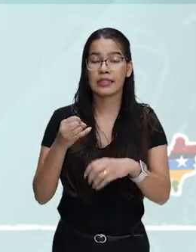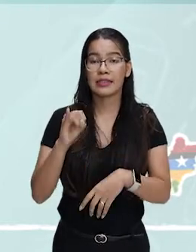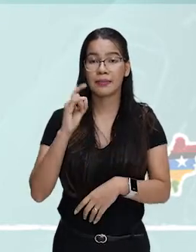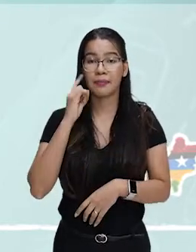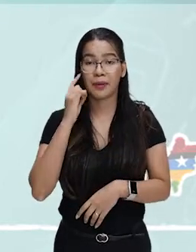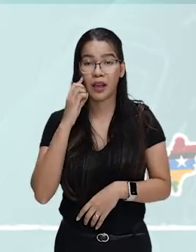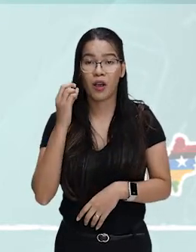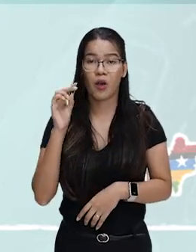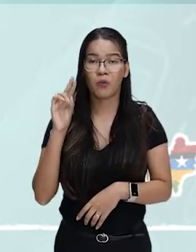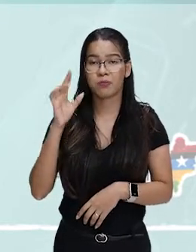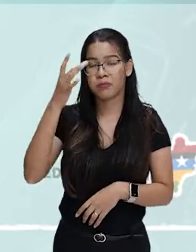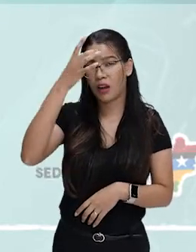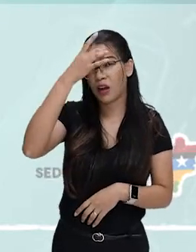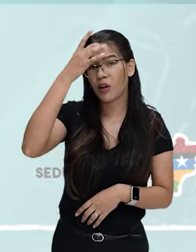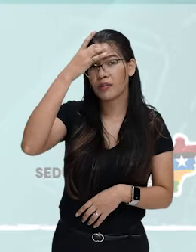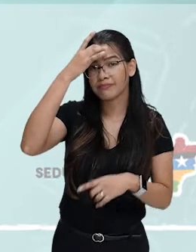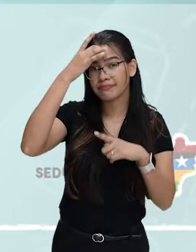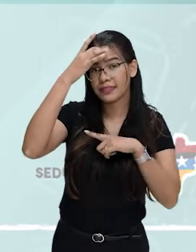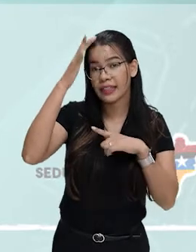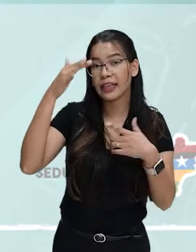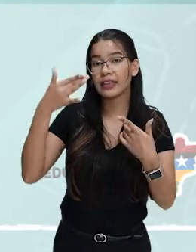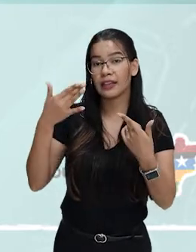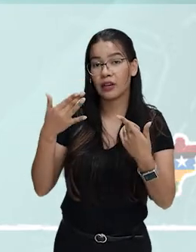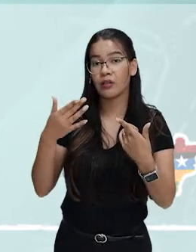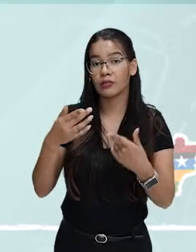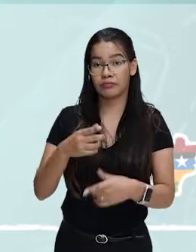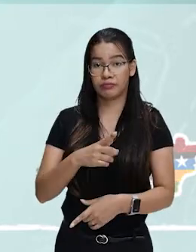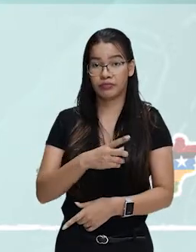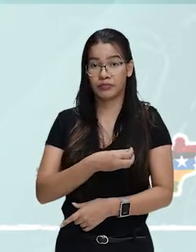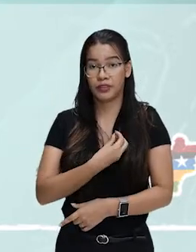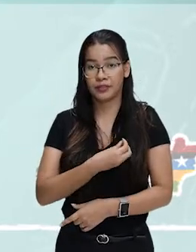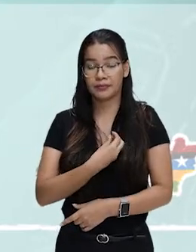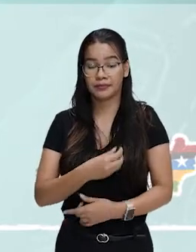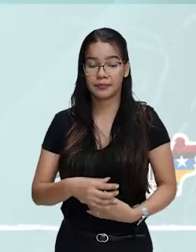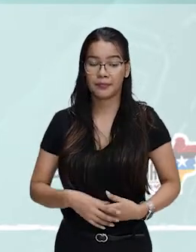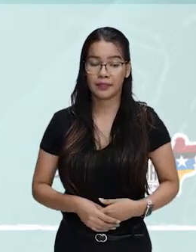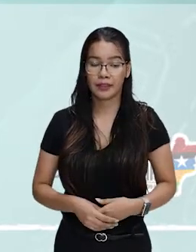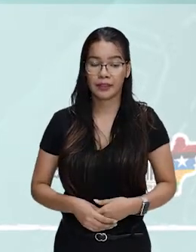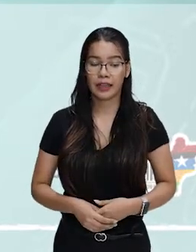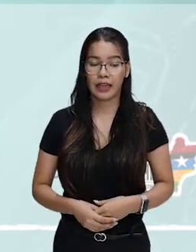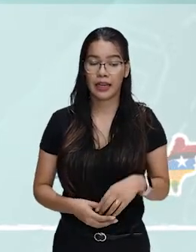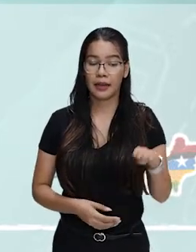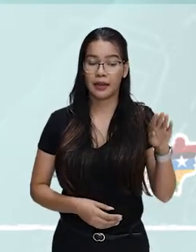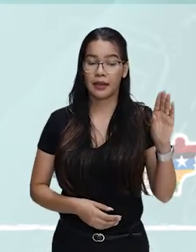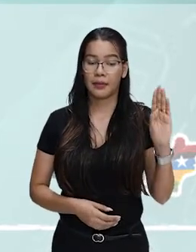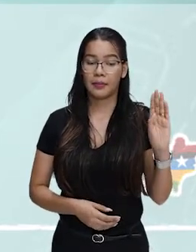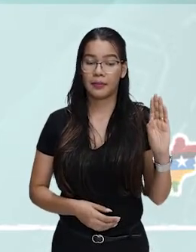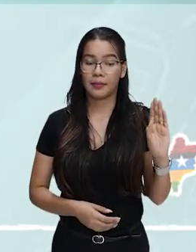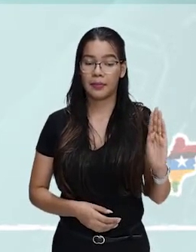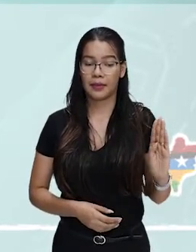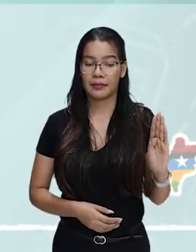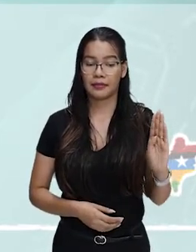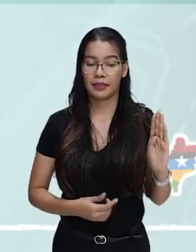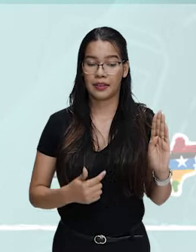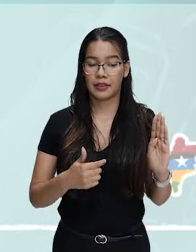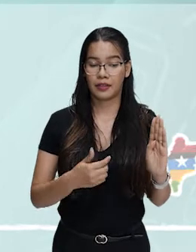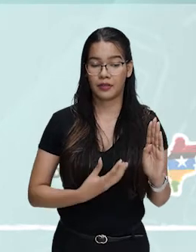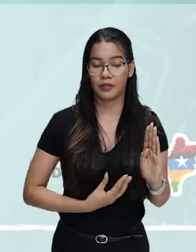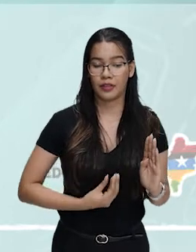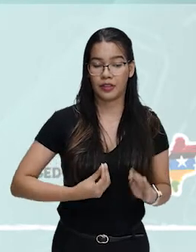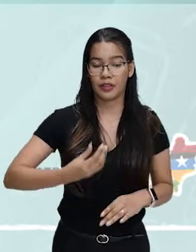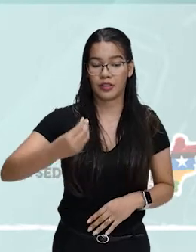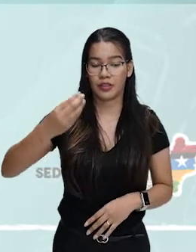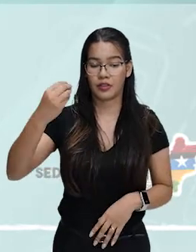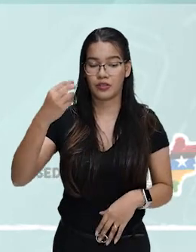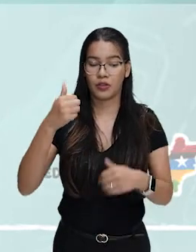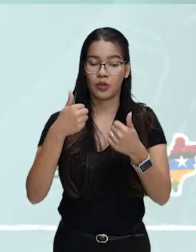existe. Viajarei de ônibus ou alugarei um carro. Então, há opções para essa